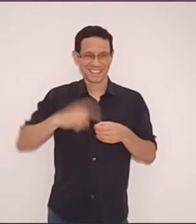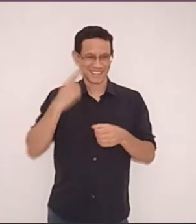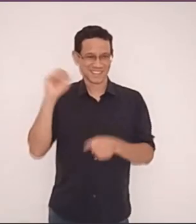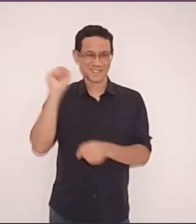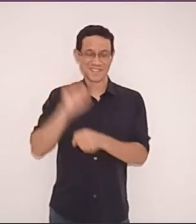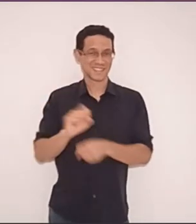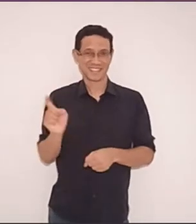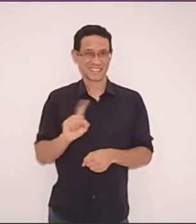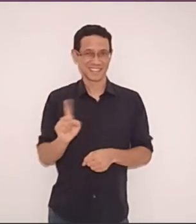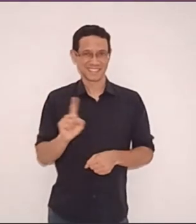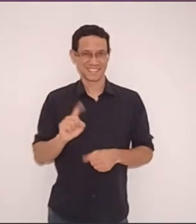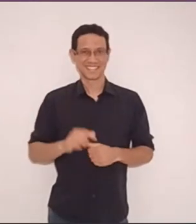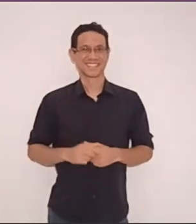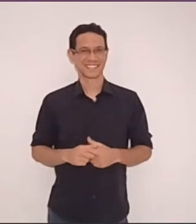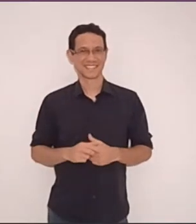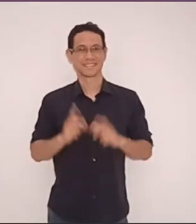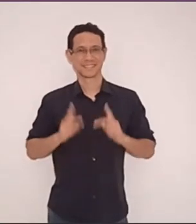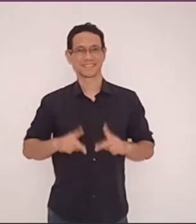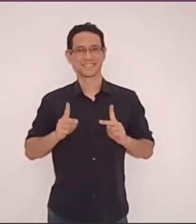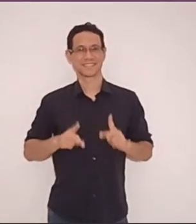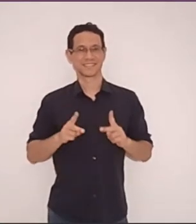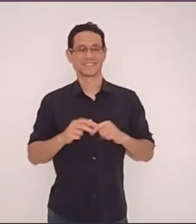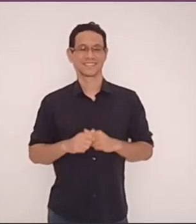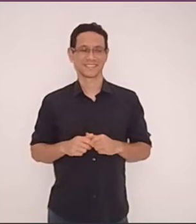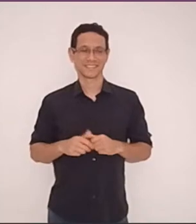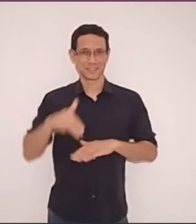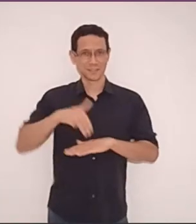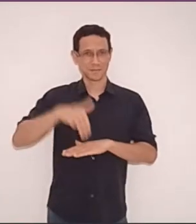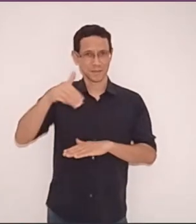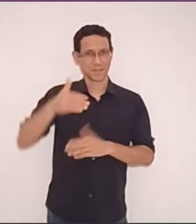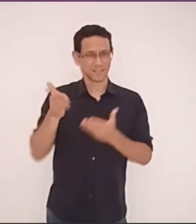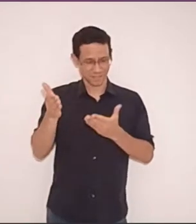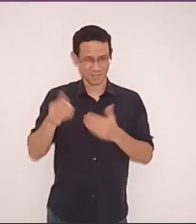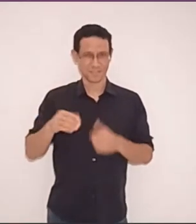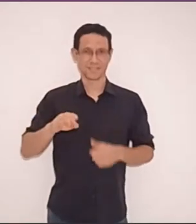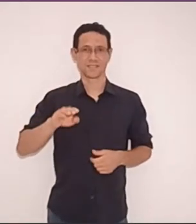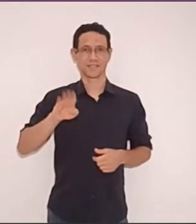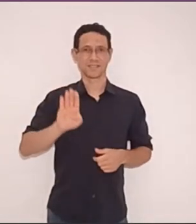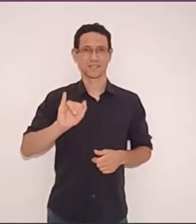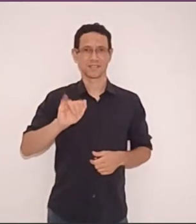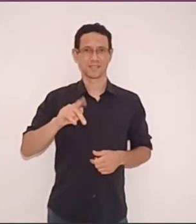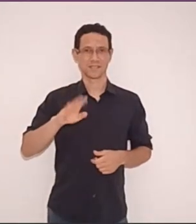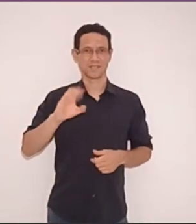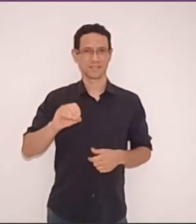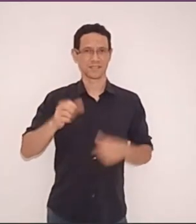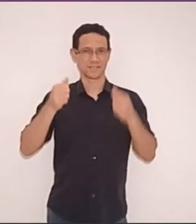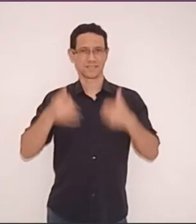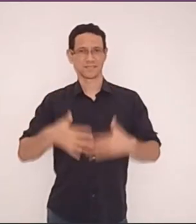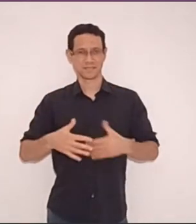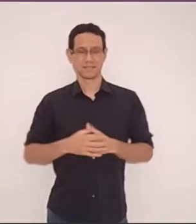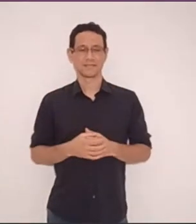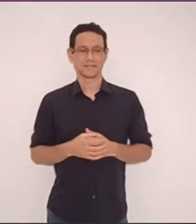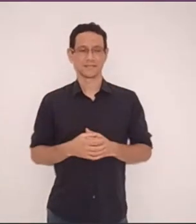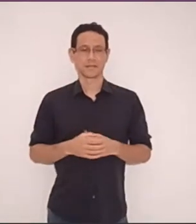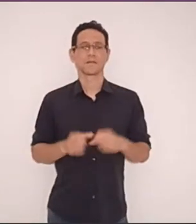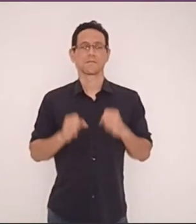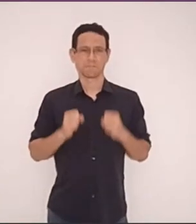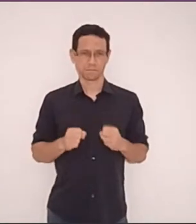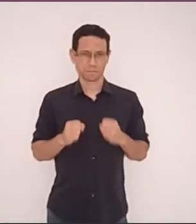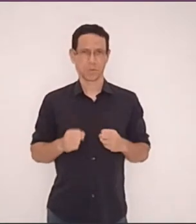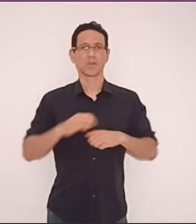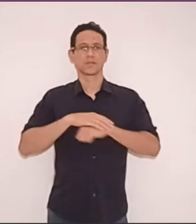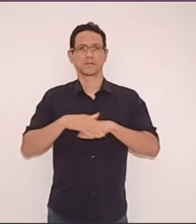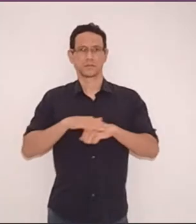não não não certo aqui né como o mestre nega-o Bispo trás então outras que poderão